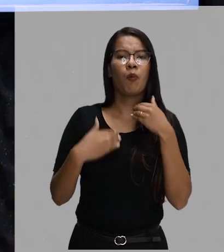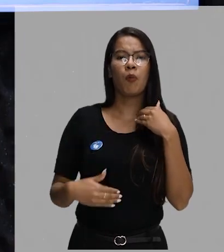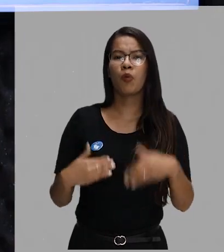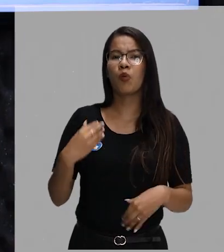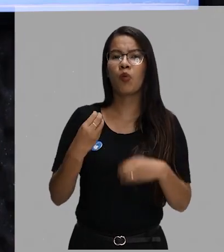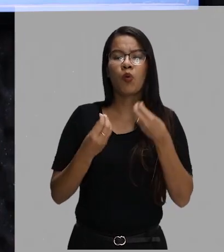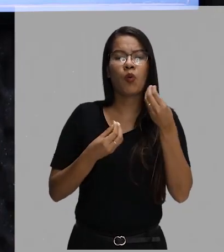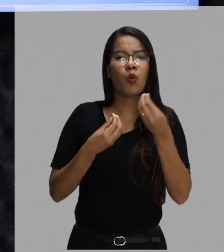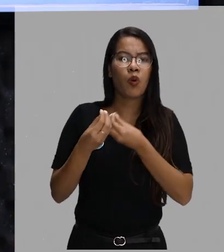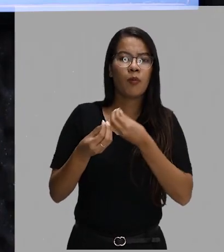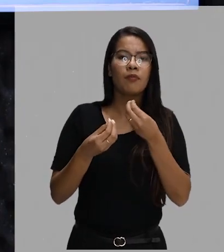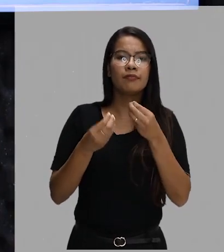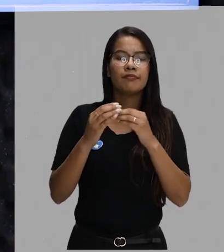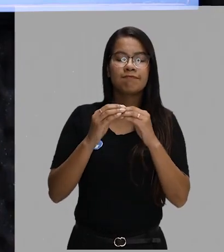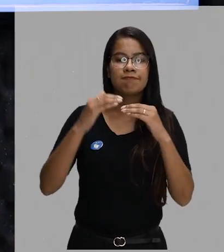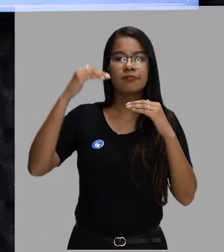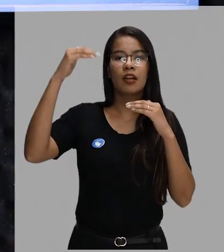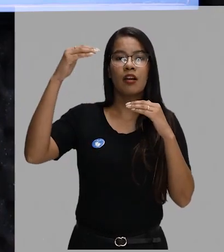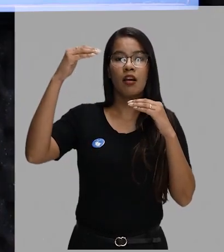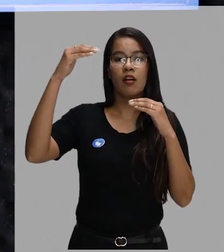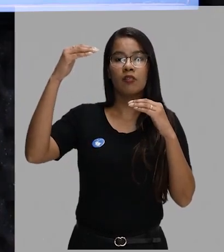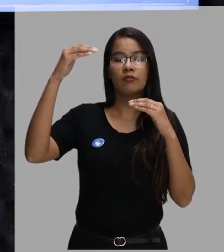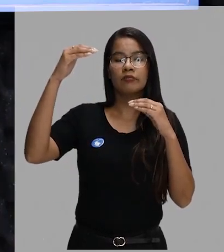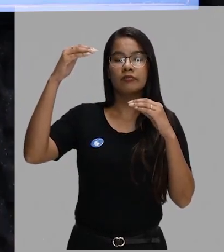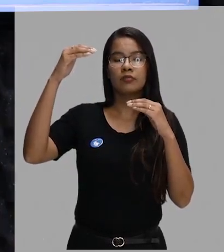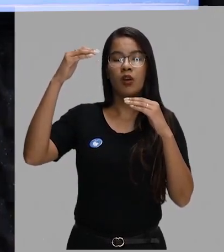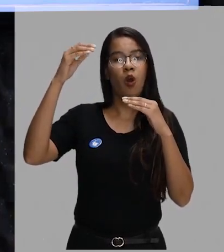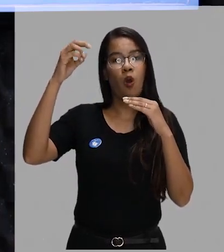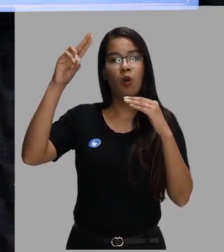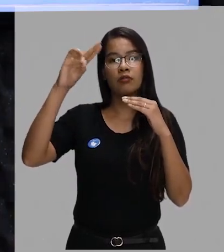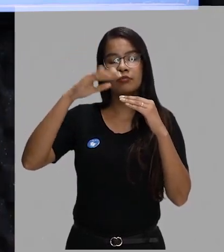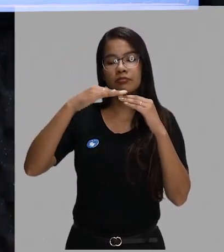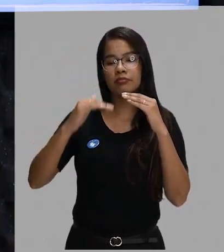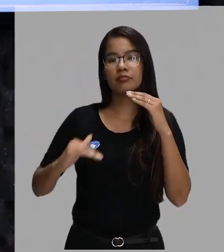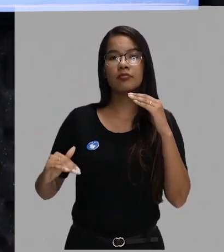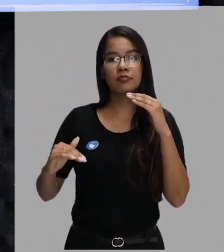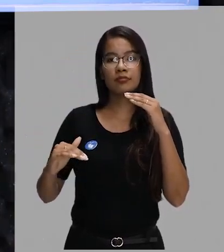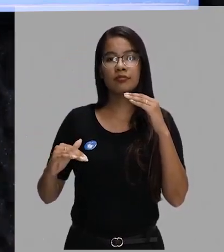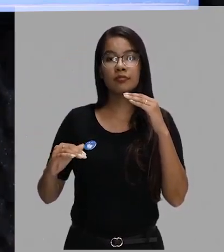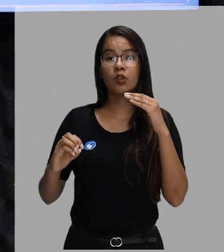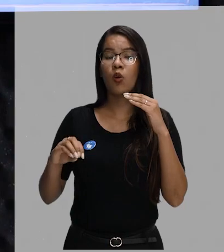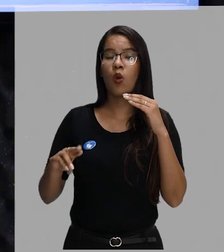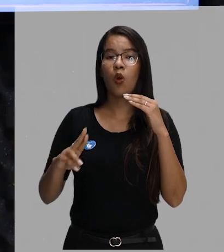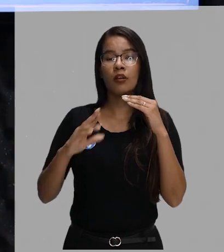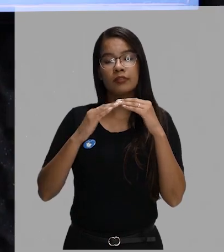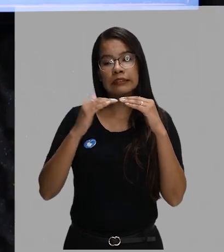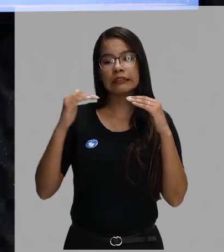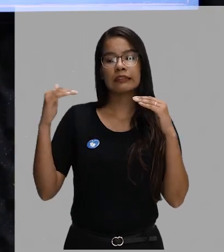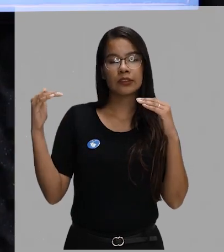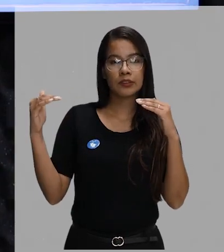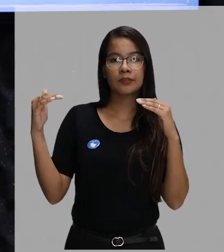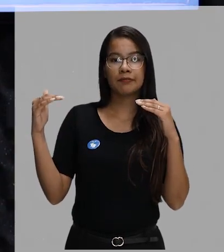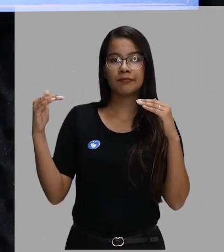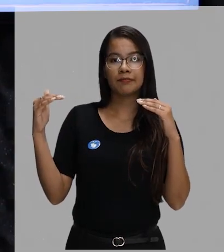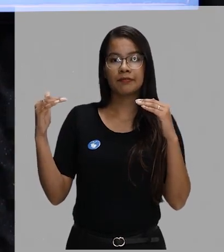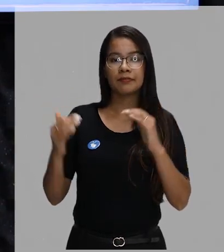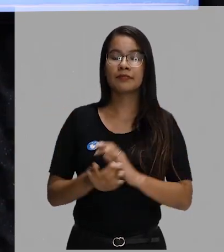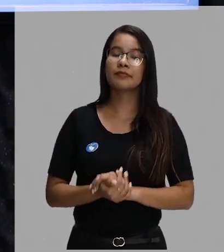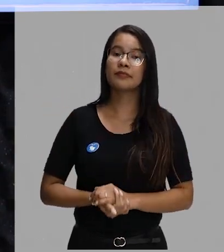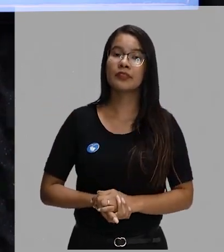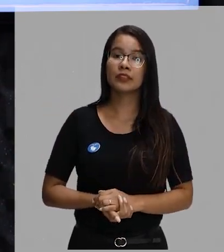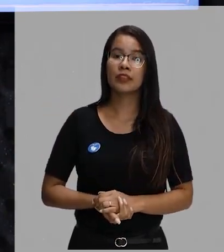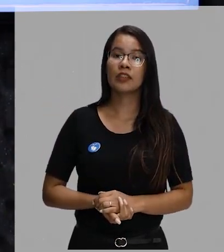ser crescente, qual o critério para ela ser crescente, qual o critério para ela ser decrescente e qual o critério para que ela seja constante.